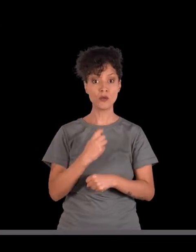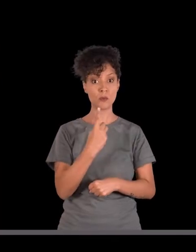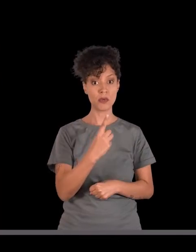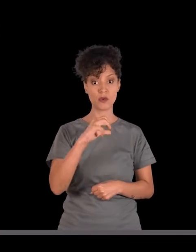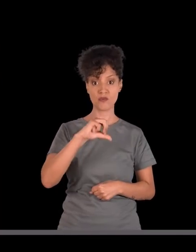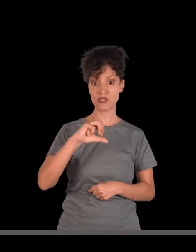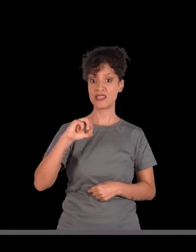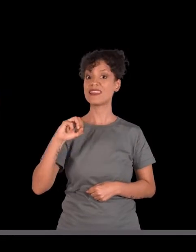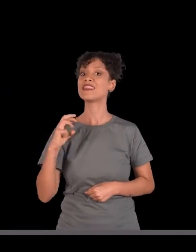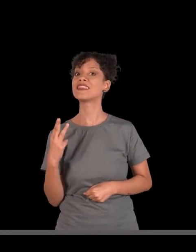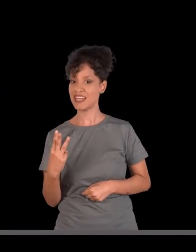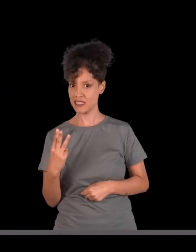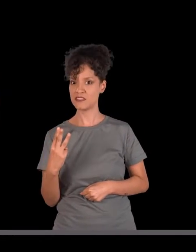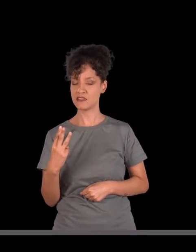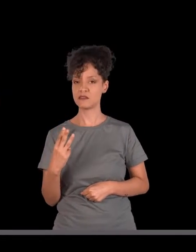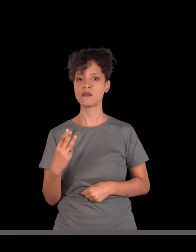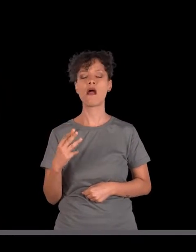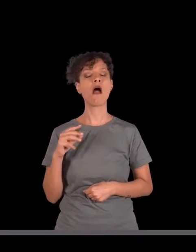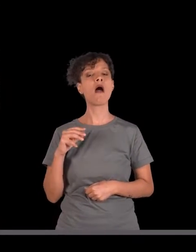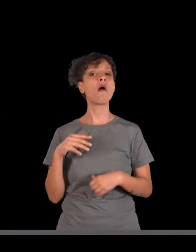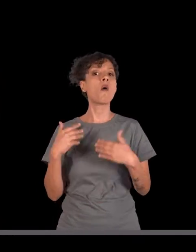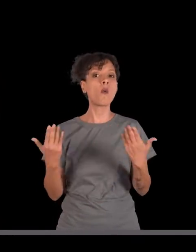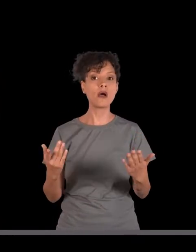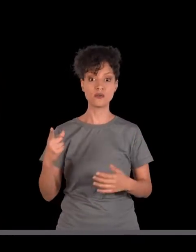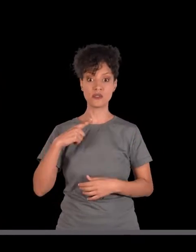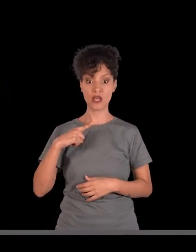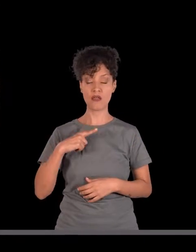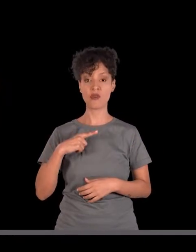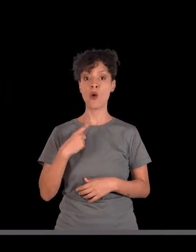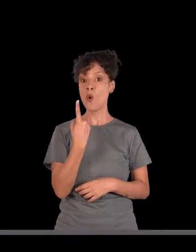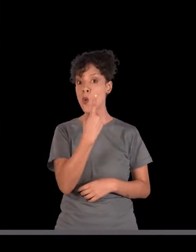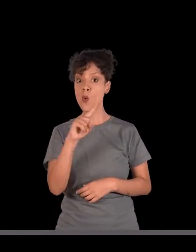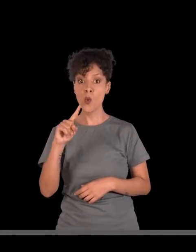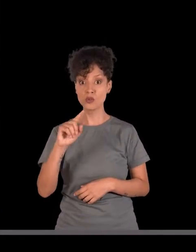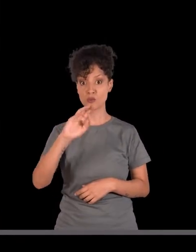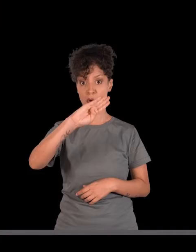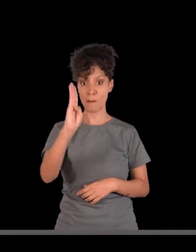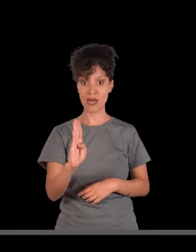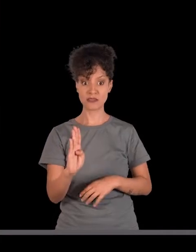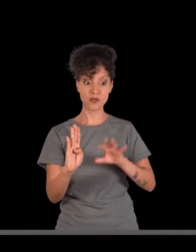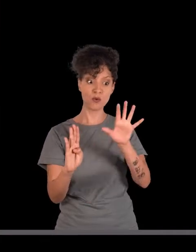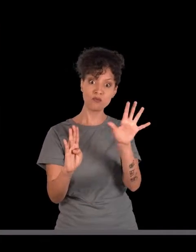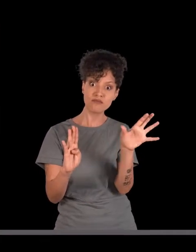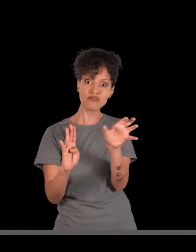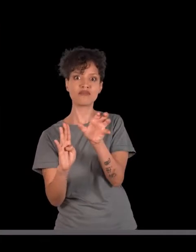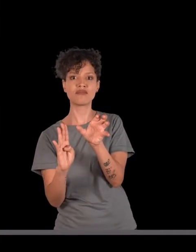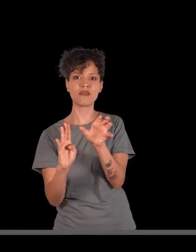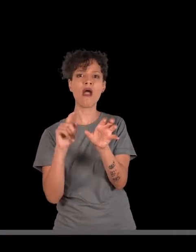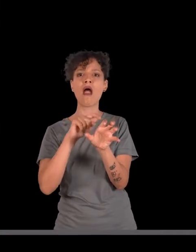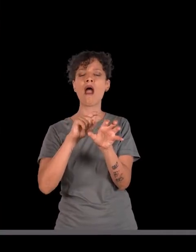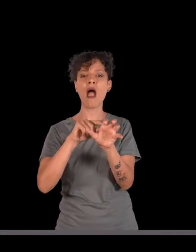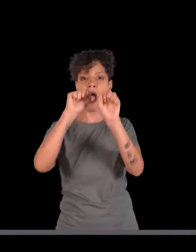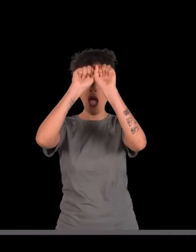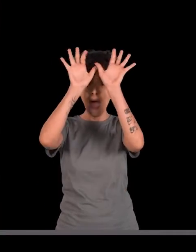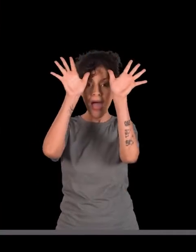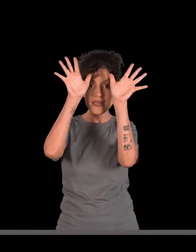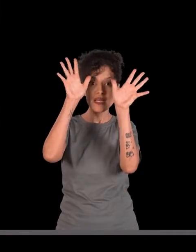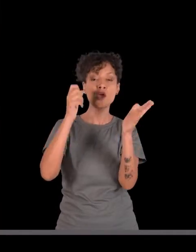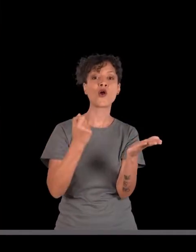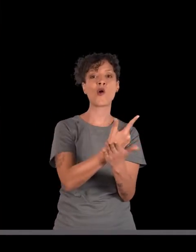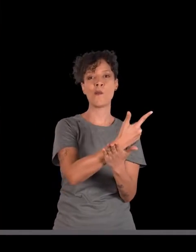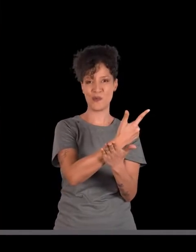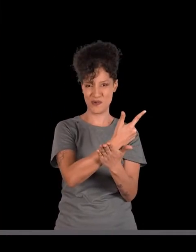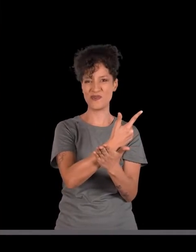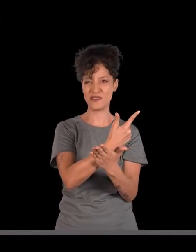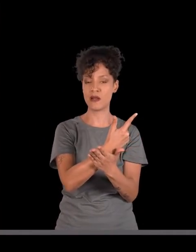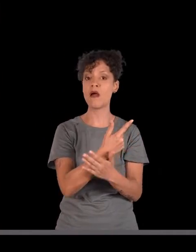de 1903, onde foi adquirido, vamos dizer assim, a última parte do território, que foi o Acre.